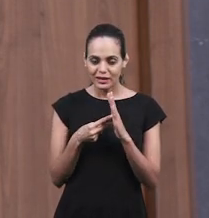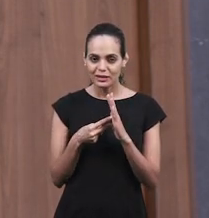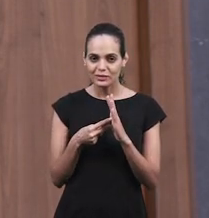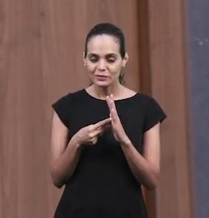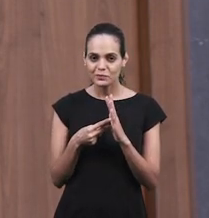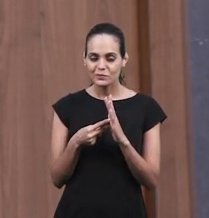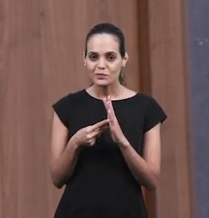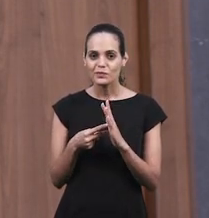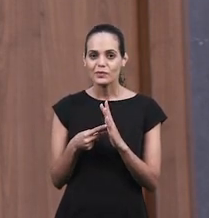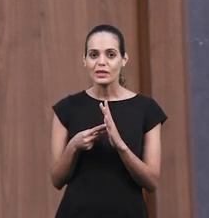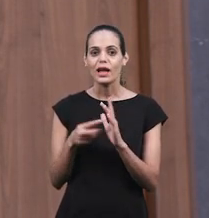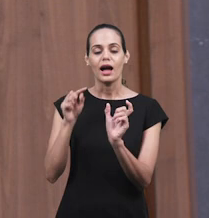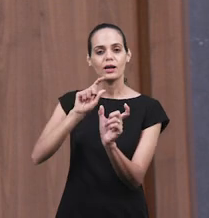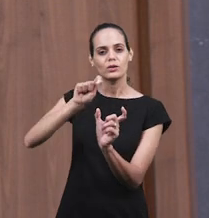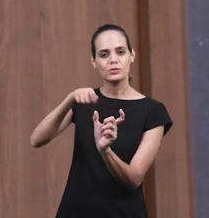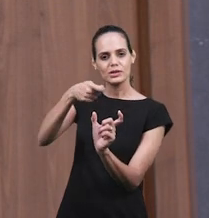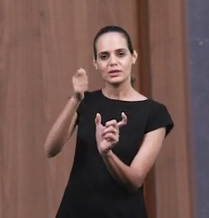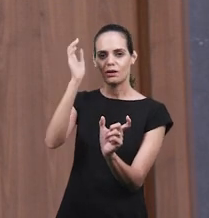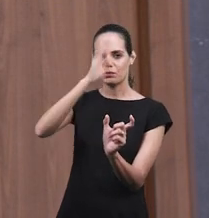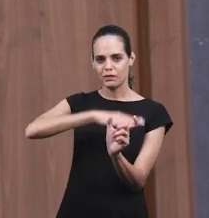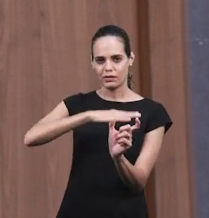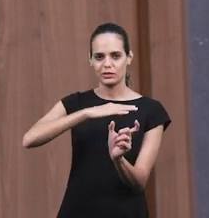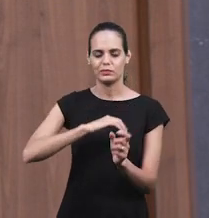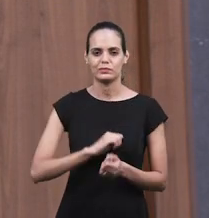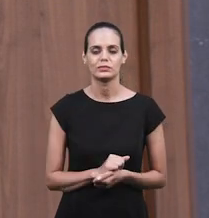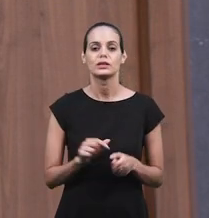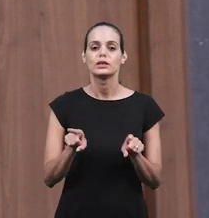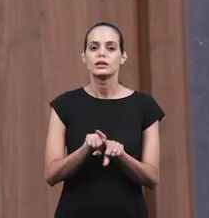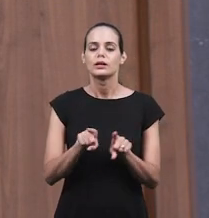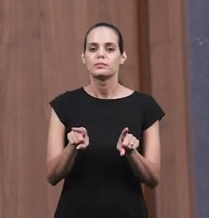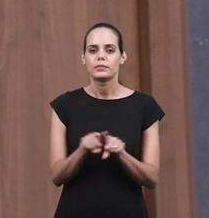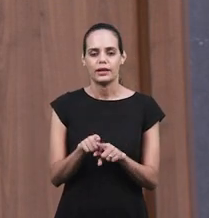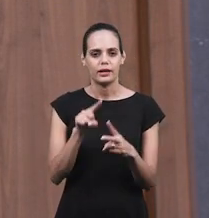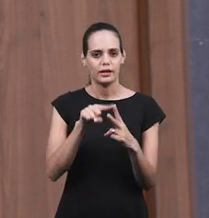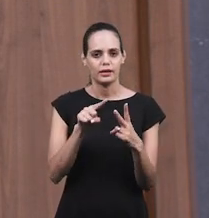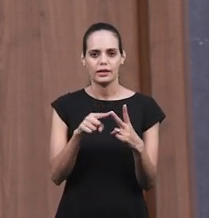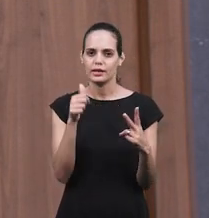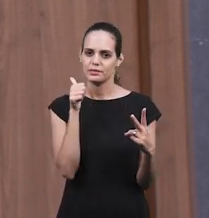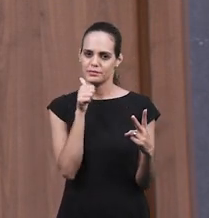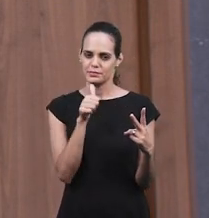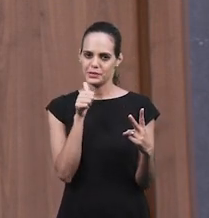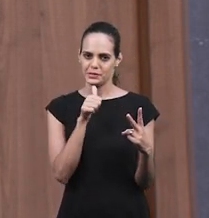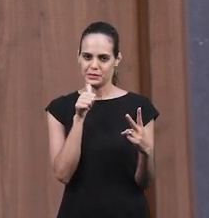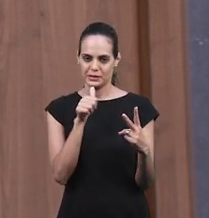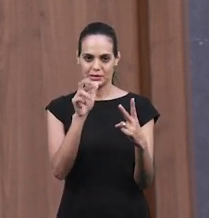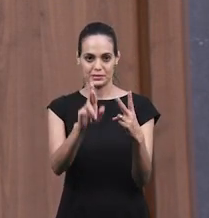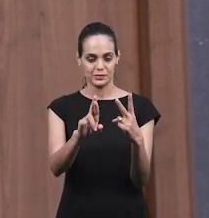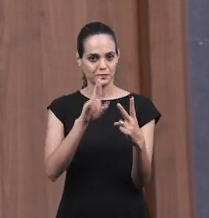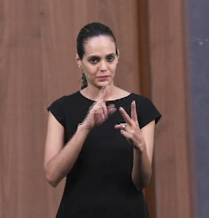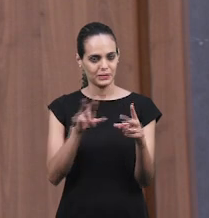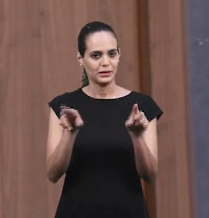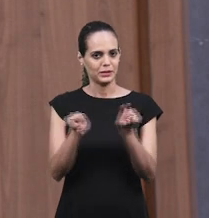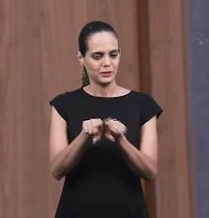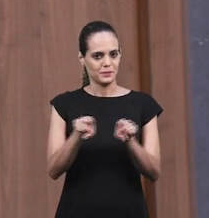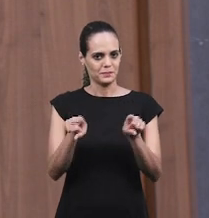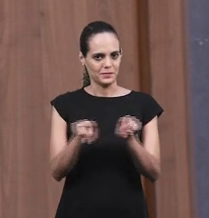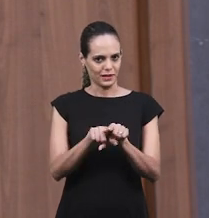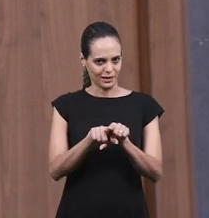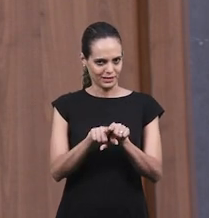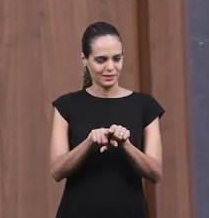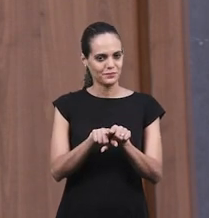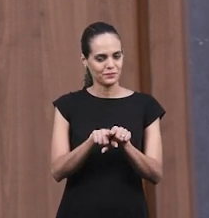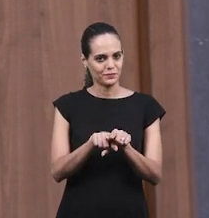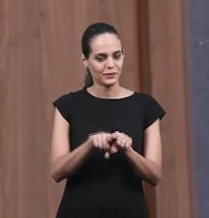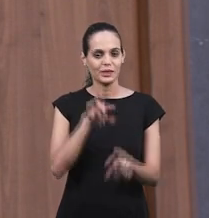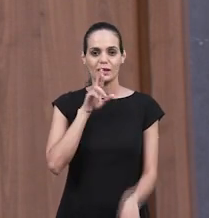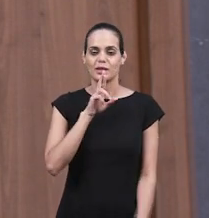do significado da palavra malvado. E também a Rebeca e a Esther vão poder falar para nós